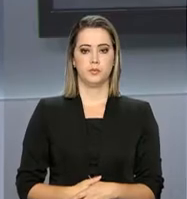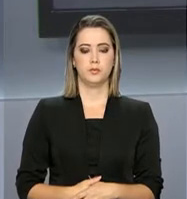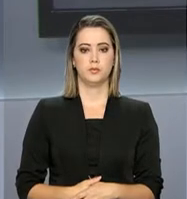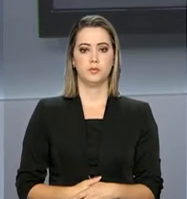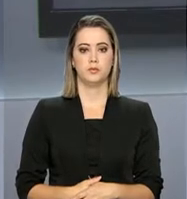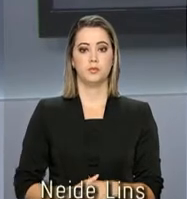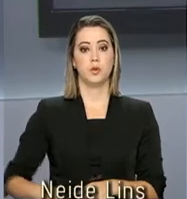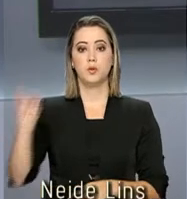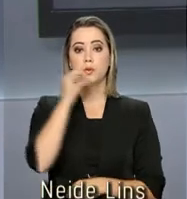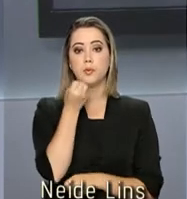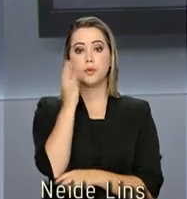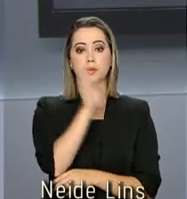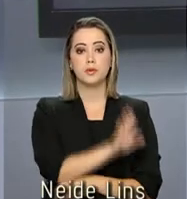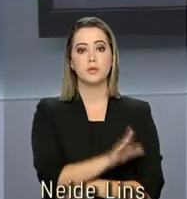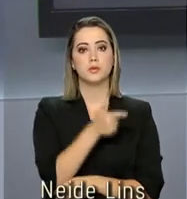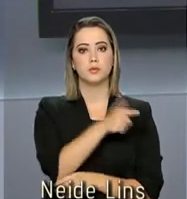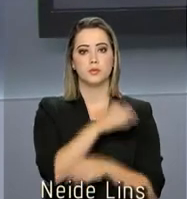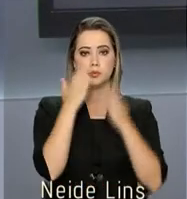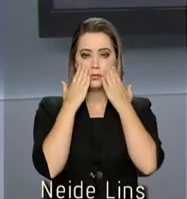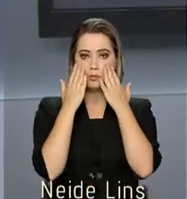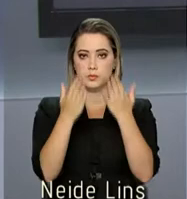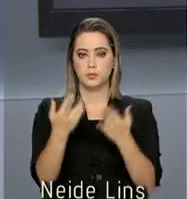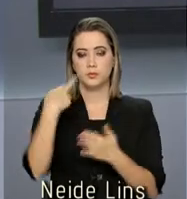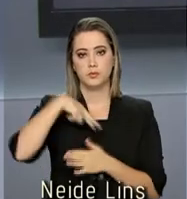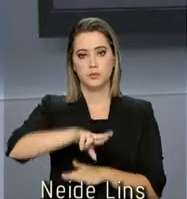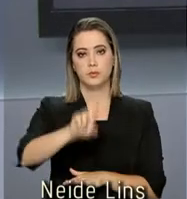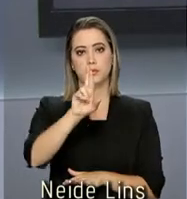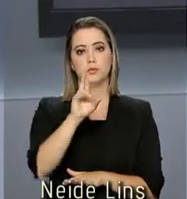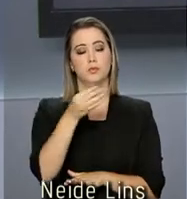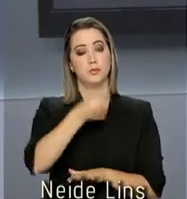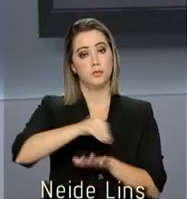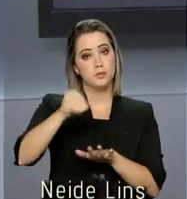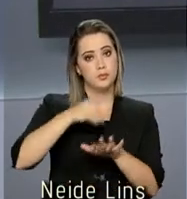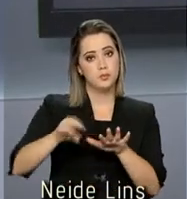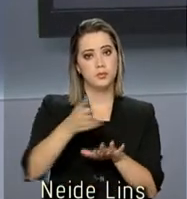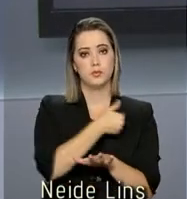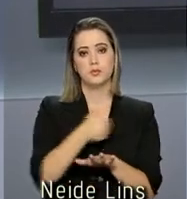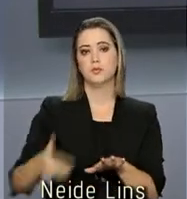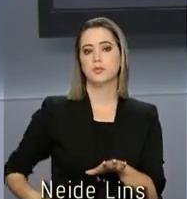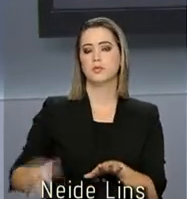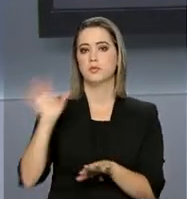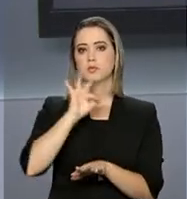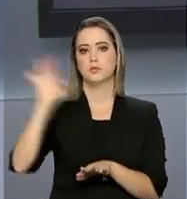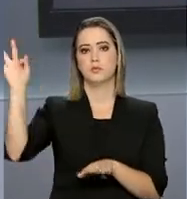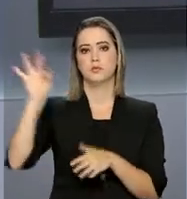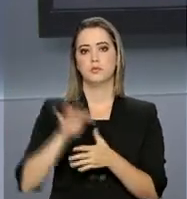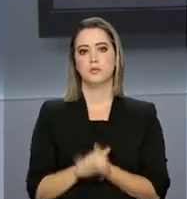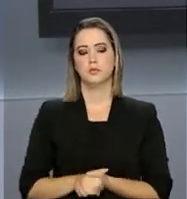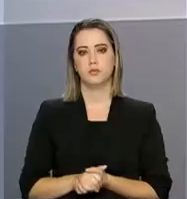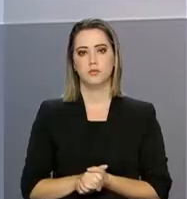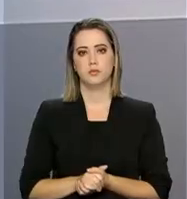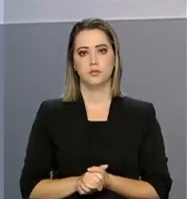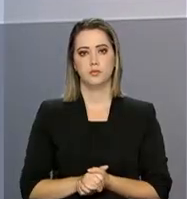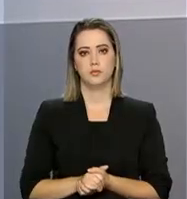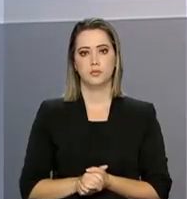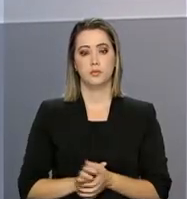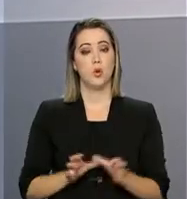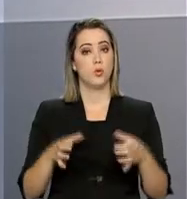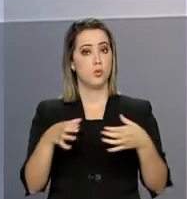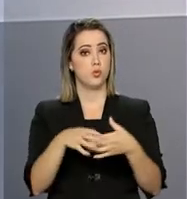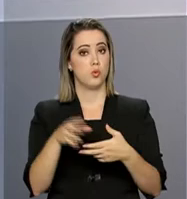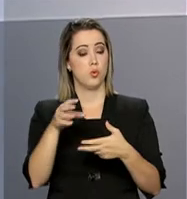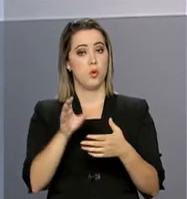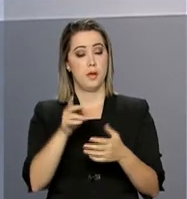olá boa tarde no ar mais uma edição do repórter nbr com as notícias do governo federal os